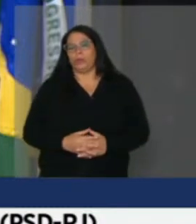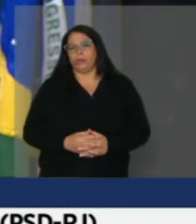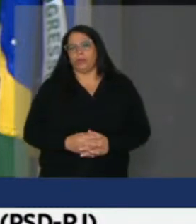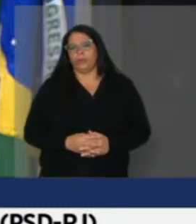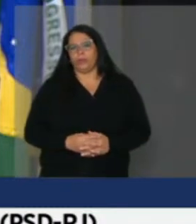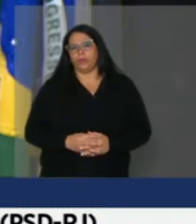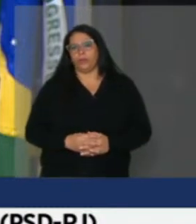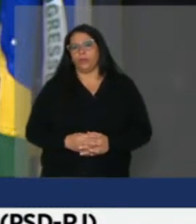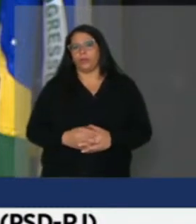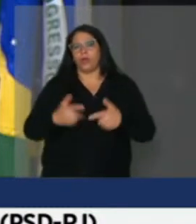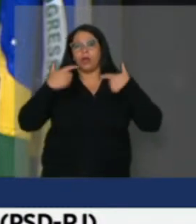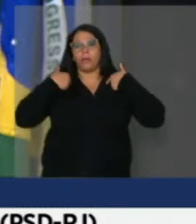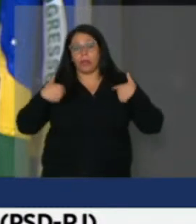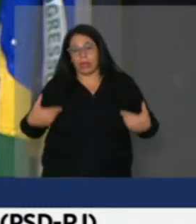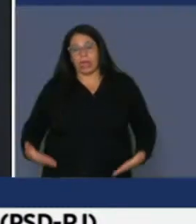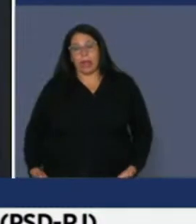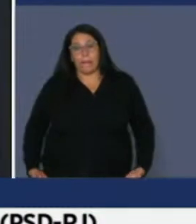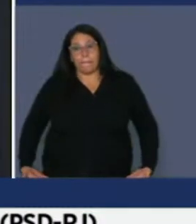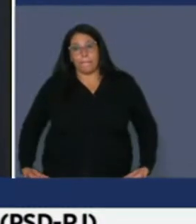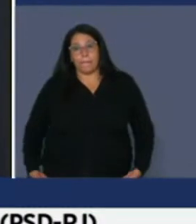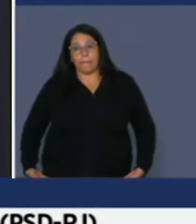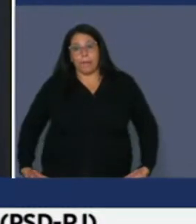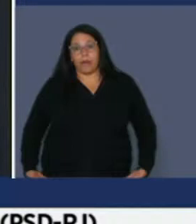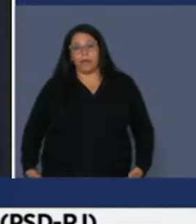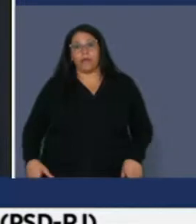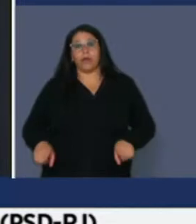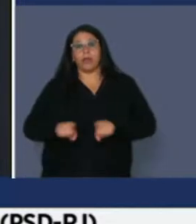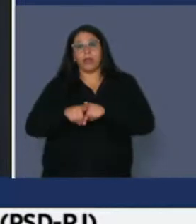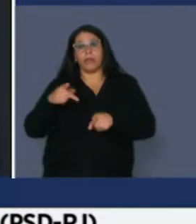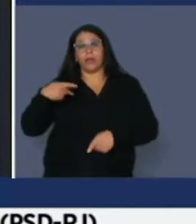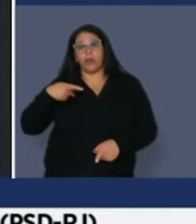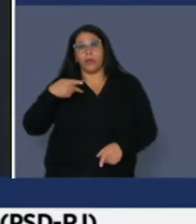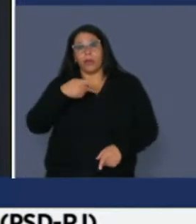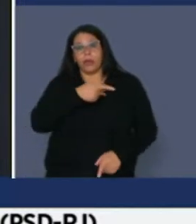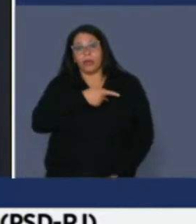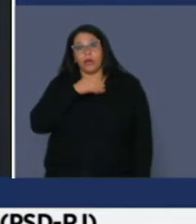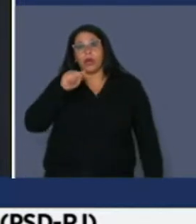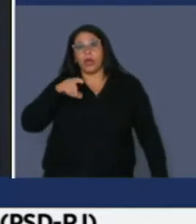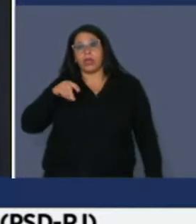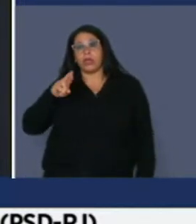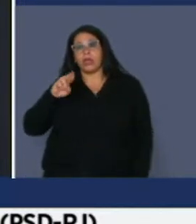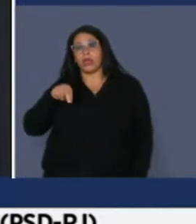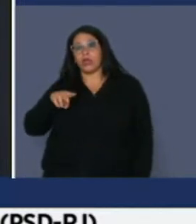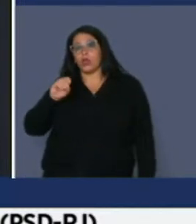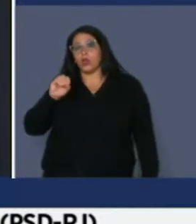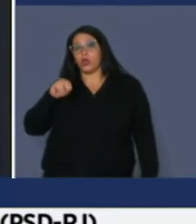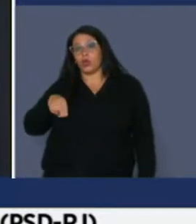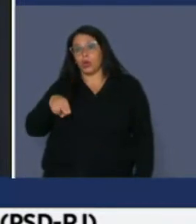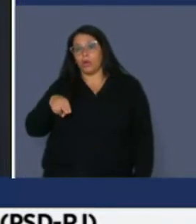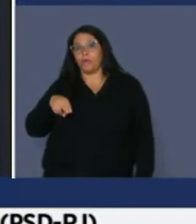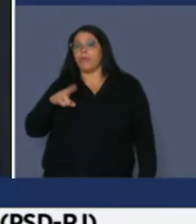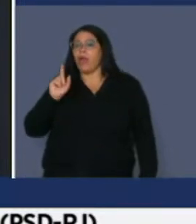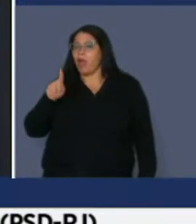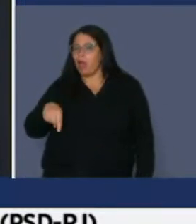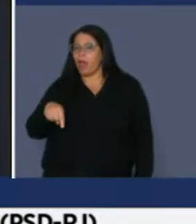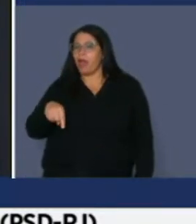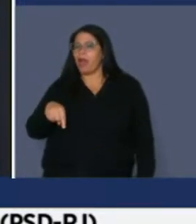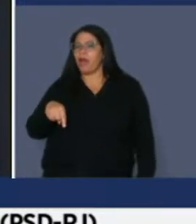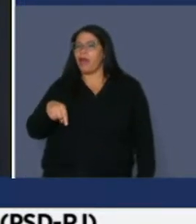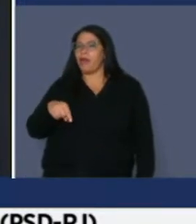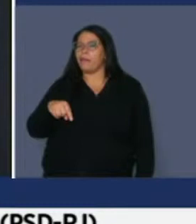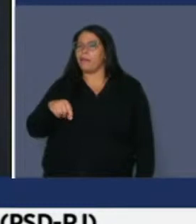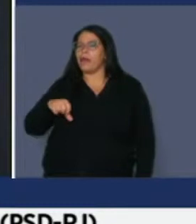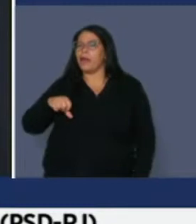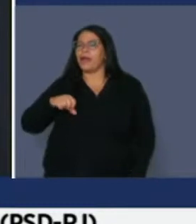Na região pélvica do pastor Anderson do Carmo. Esse foi o nível da crueldade